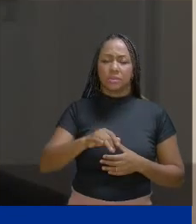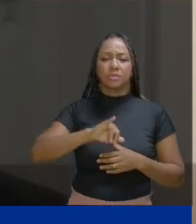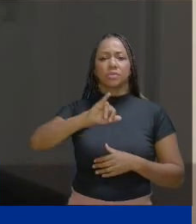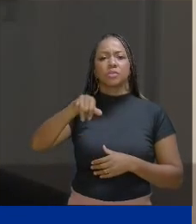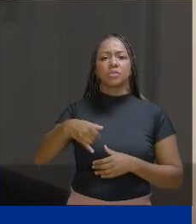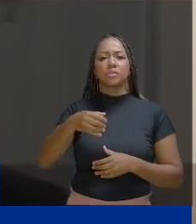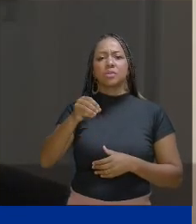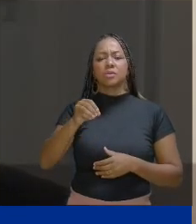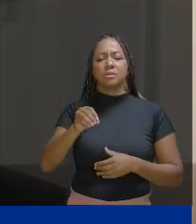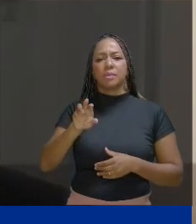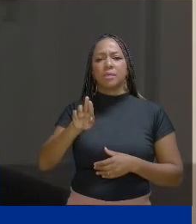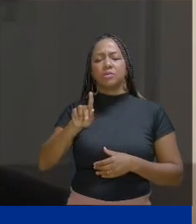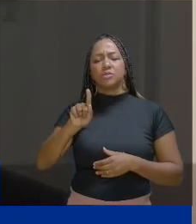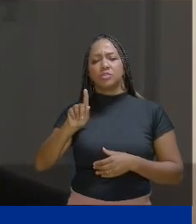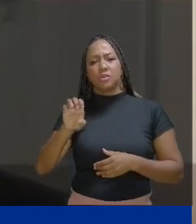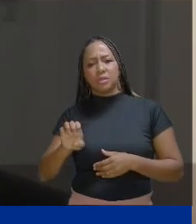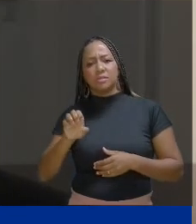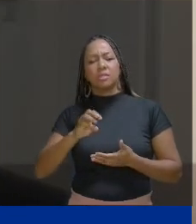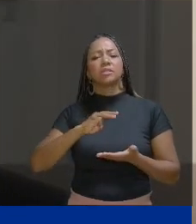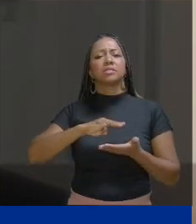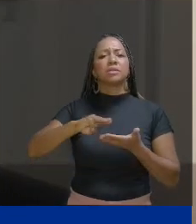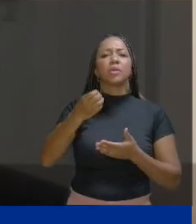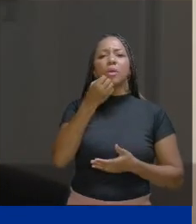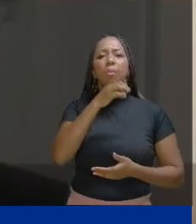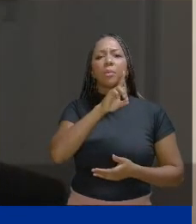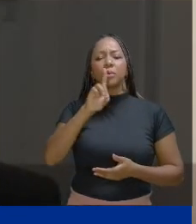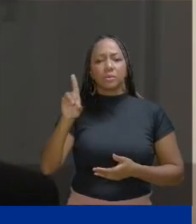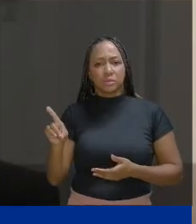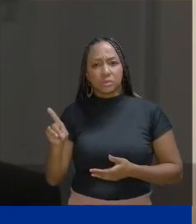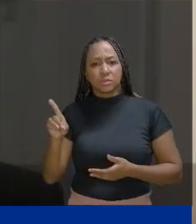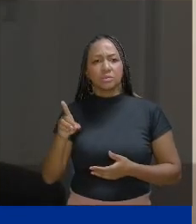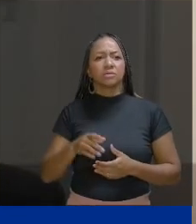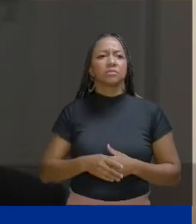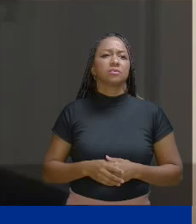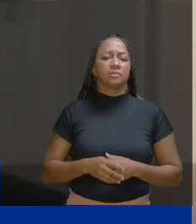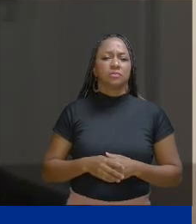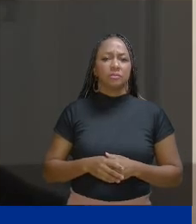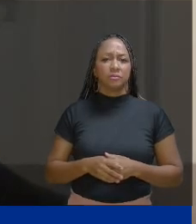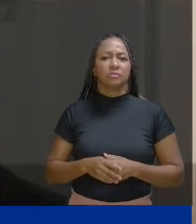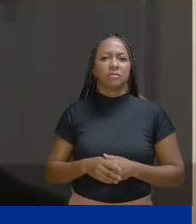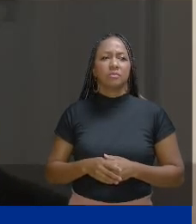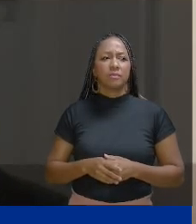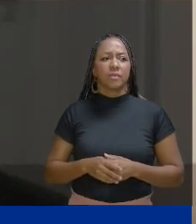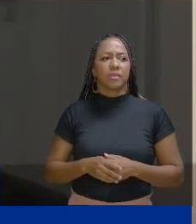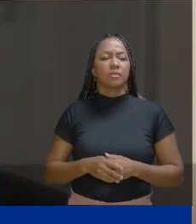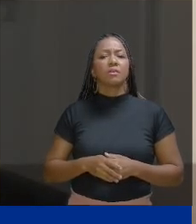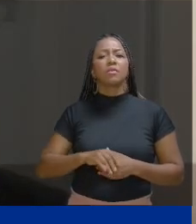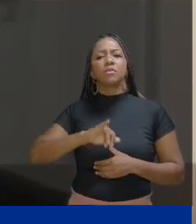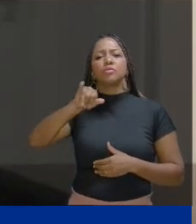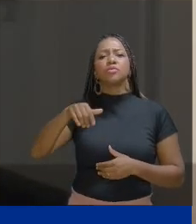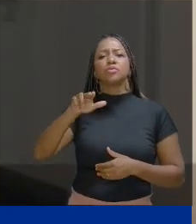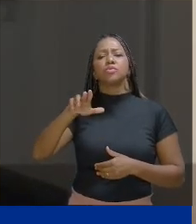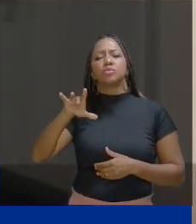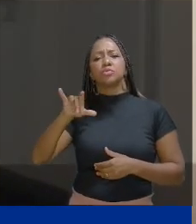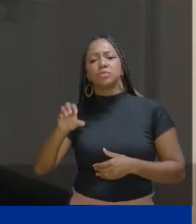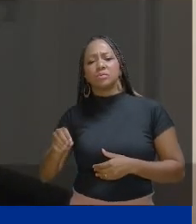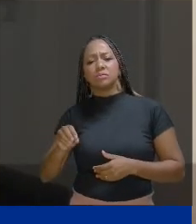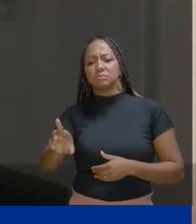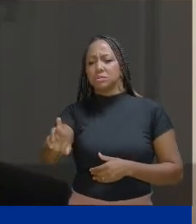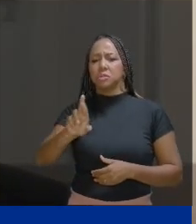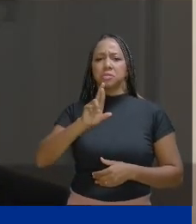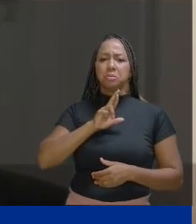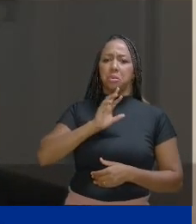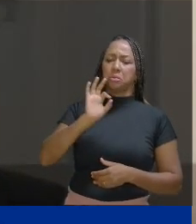Jorge Amanajás. Essa mensagem de bom dia é uma lista de transmissão. Quem fala com ele é o Júlio, sem